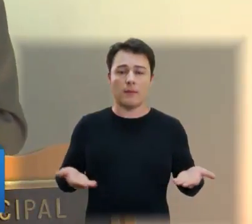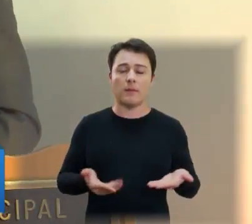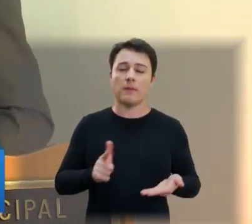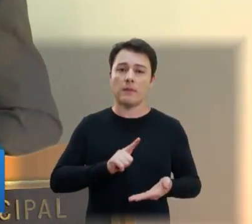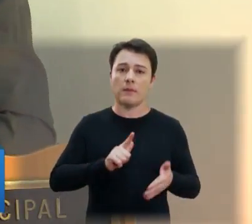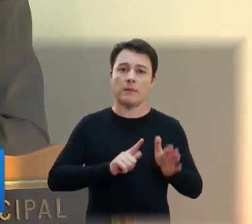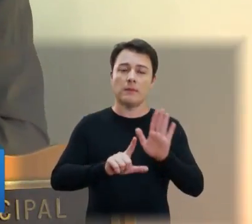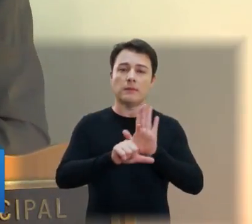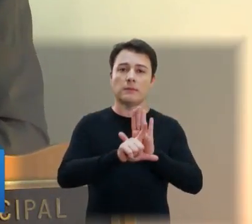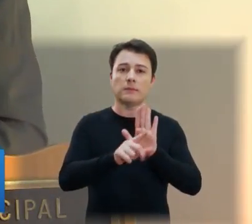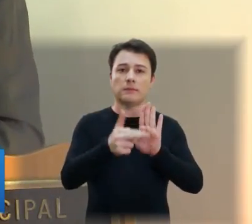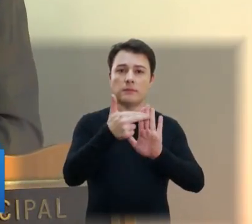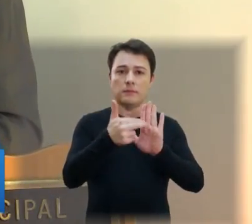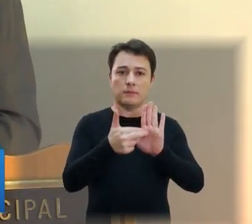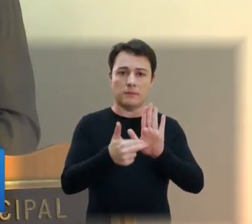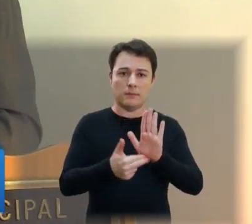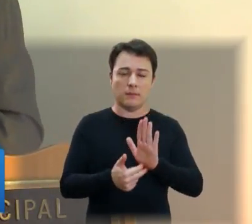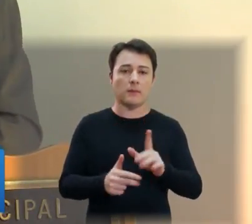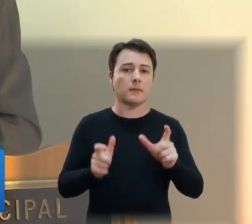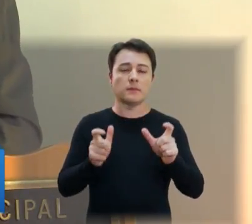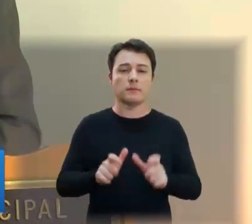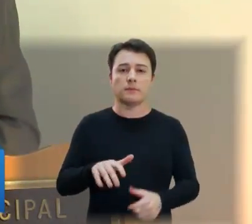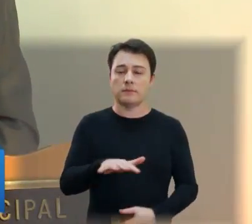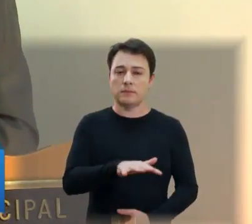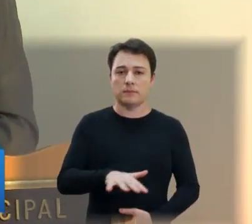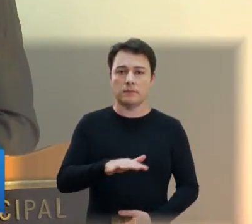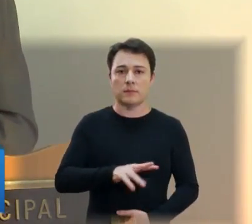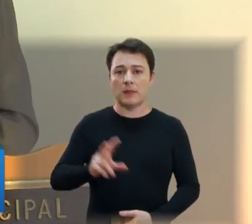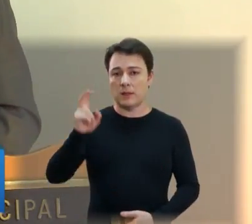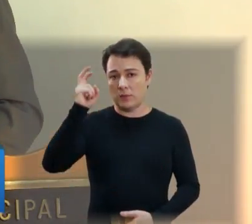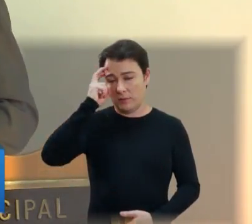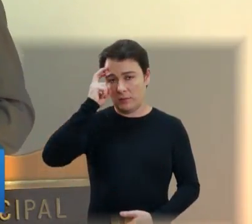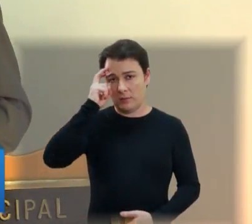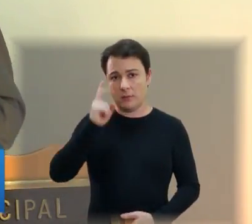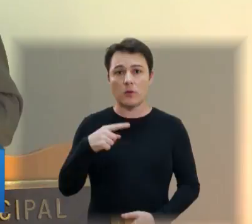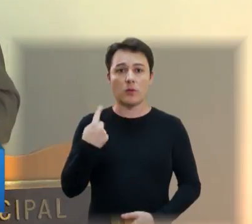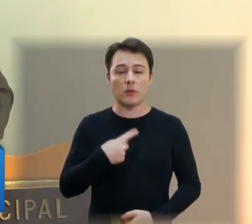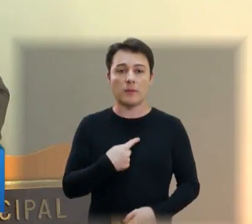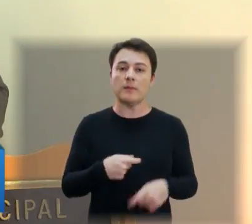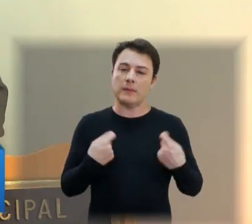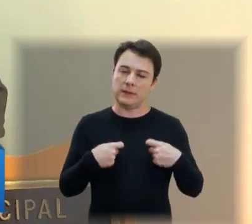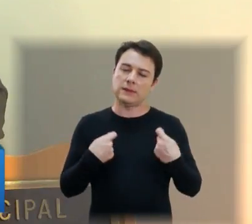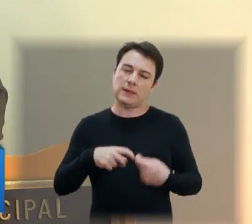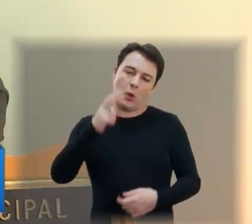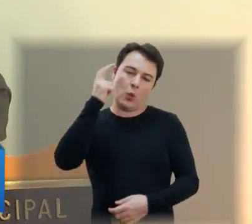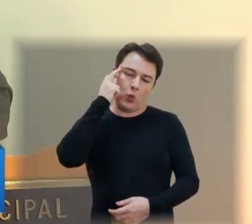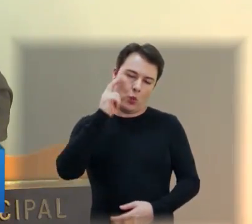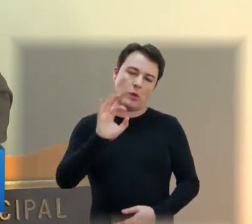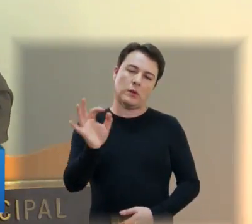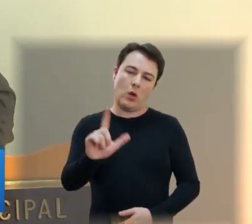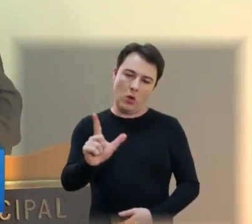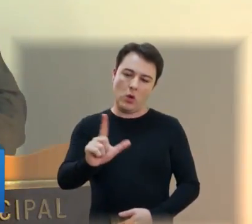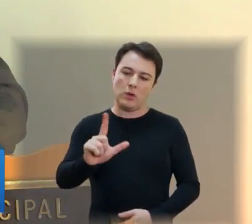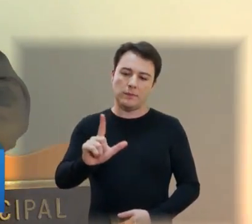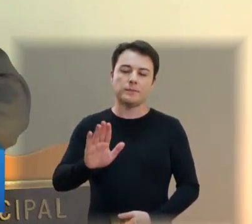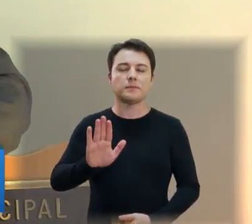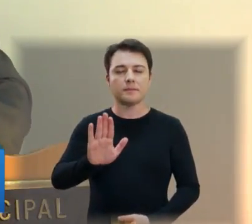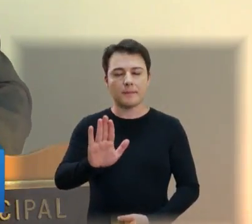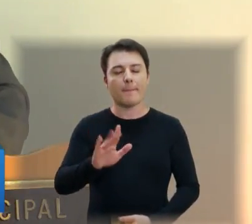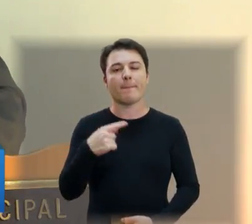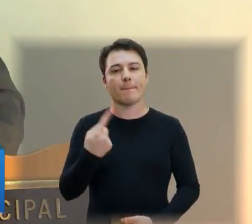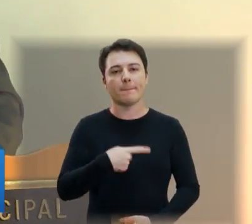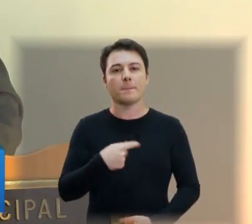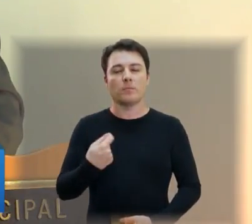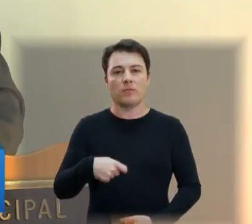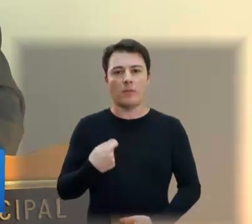regulamentar os espaços artísticos, os espaços culturais, que a gente precisa de cultura, com certeza, mas que tenha também